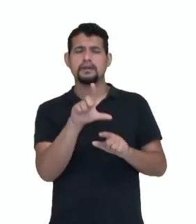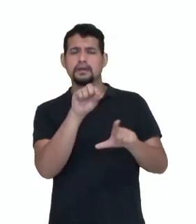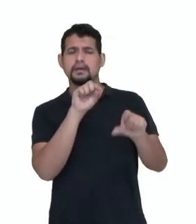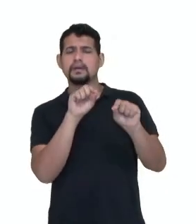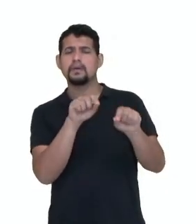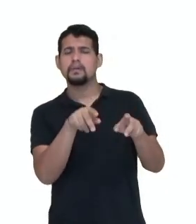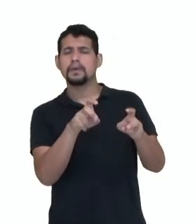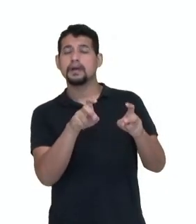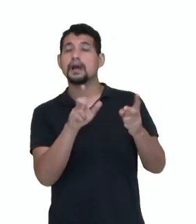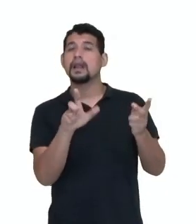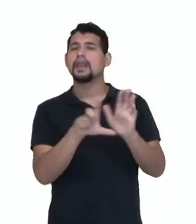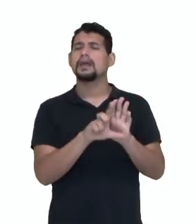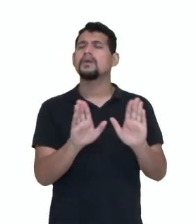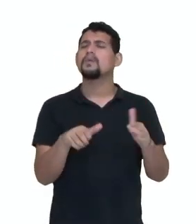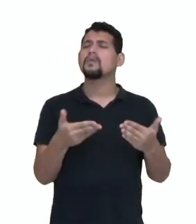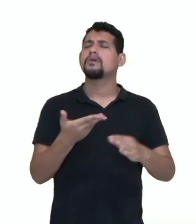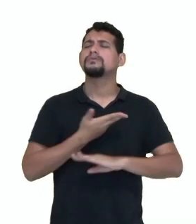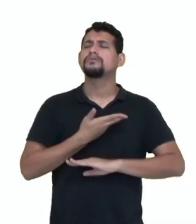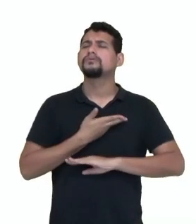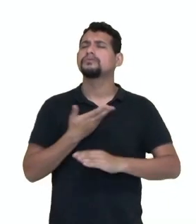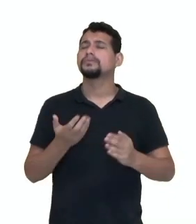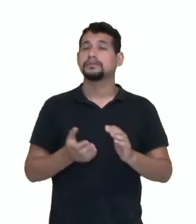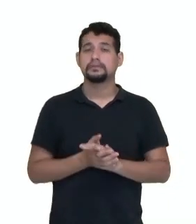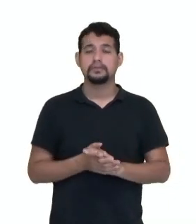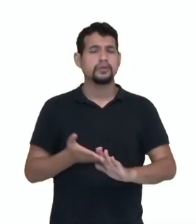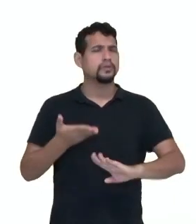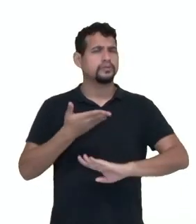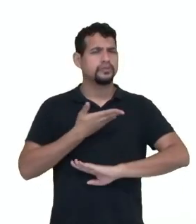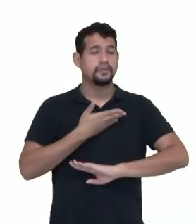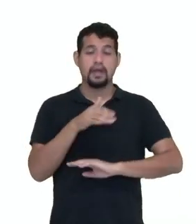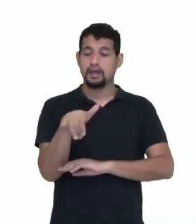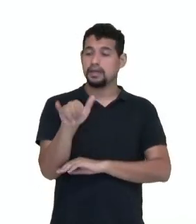do que tipo? Qual é o tipão dela? O tipo dela